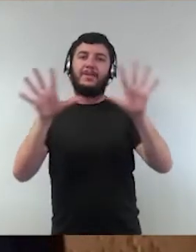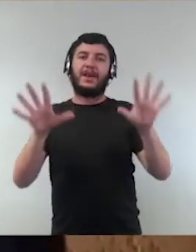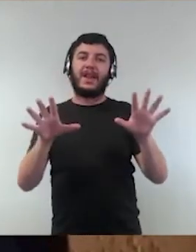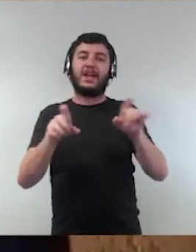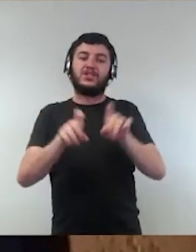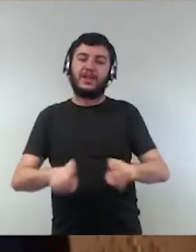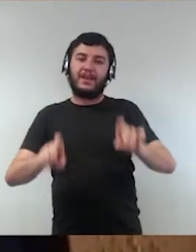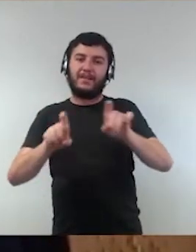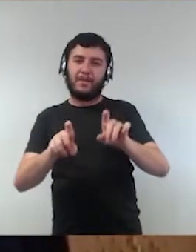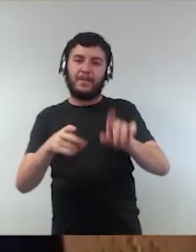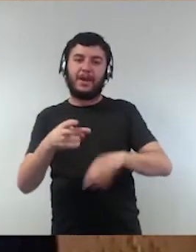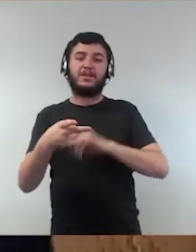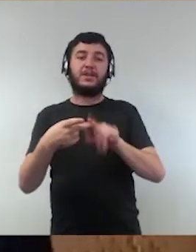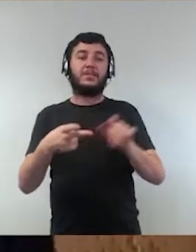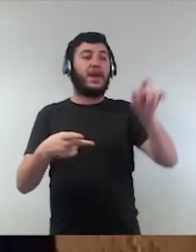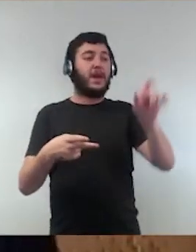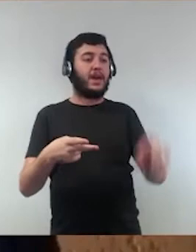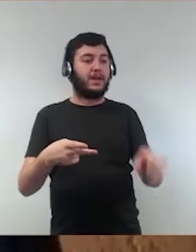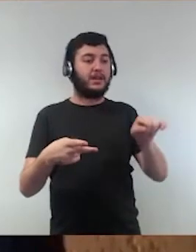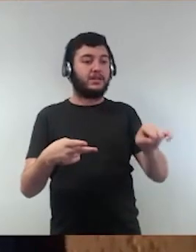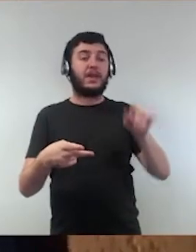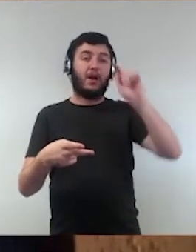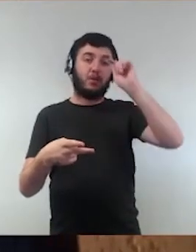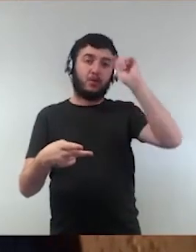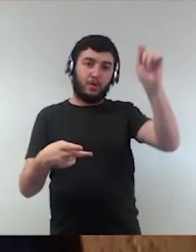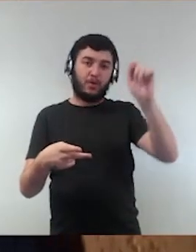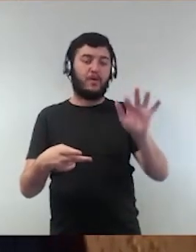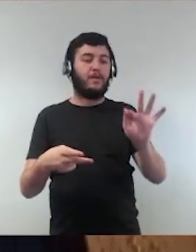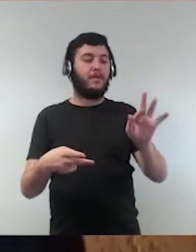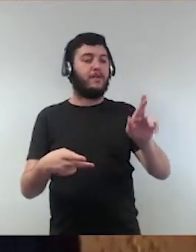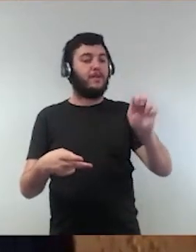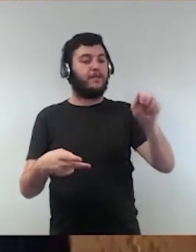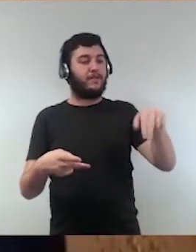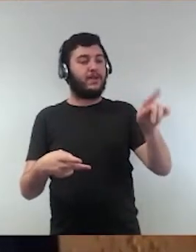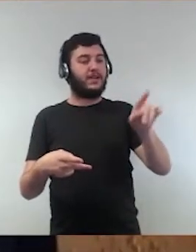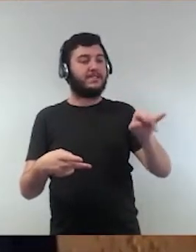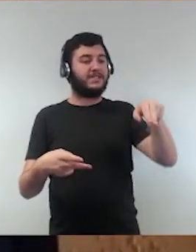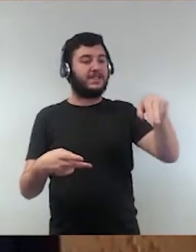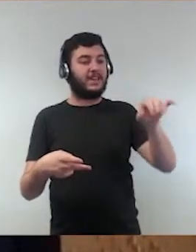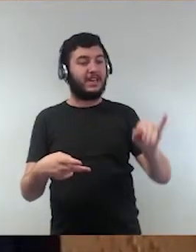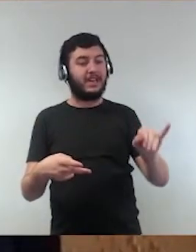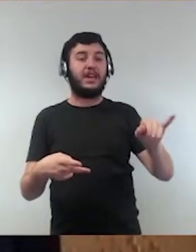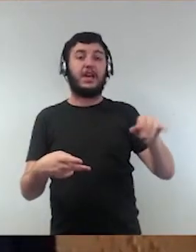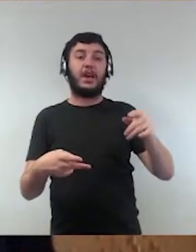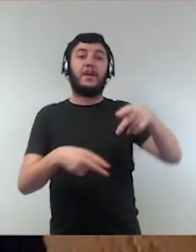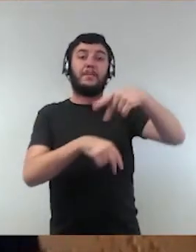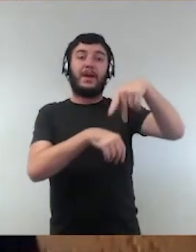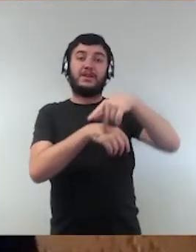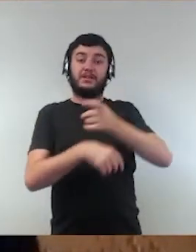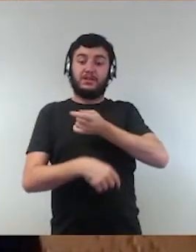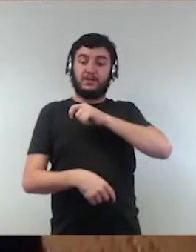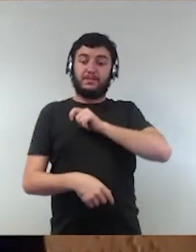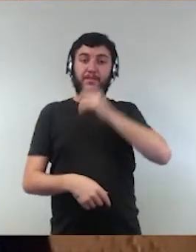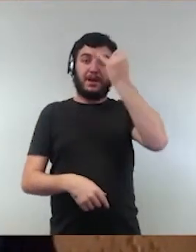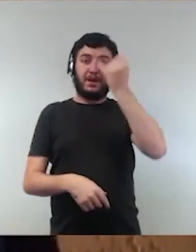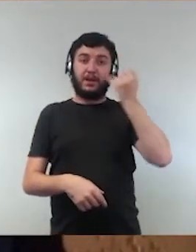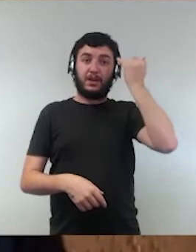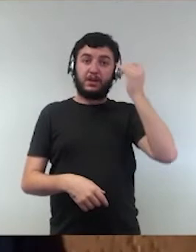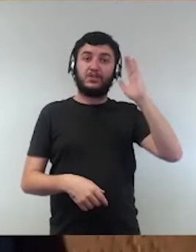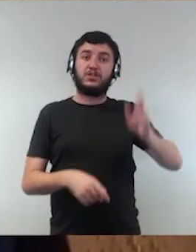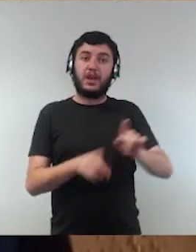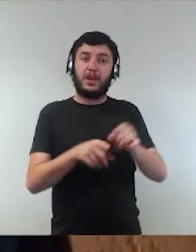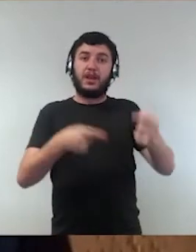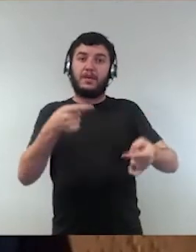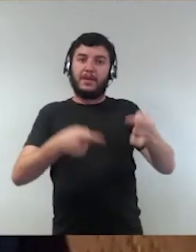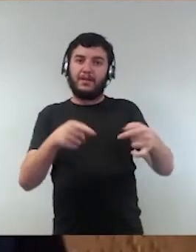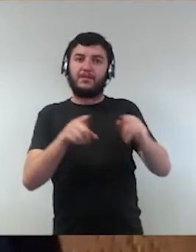Espanha levou adiante a ideia de Frosini, influenciou Morales Prat, que é um penalista, que foi a influência direta para o